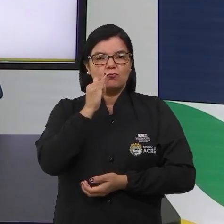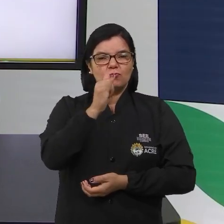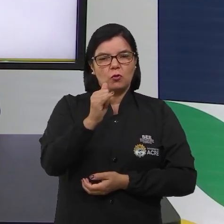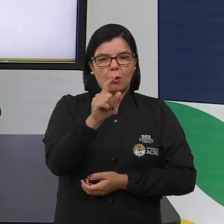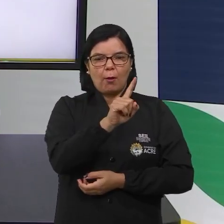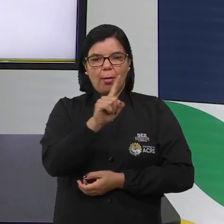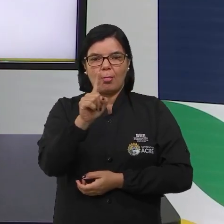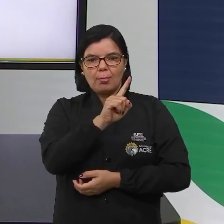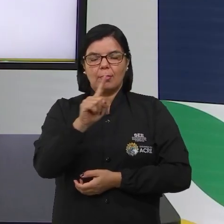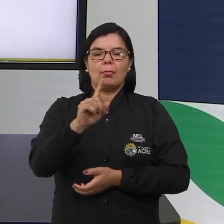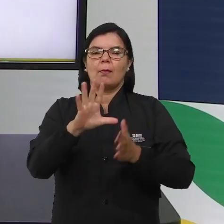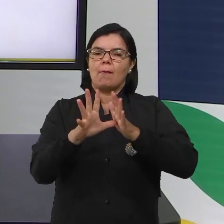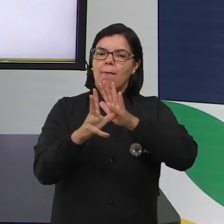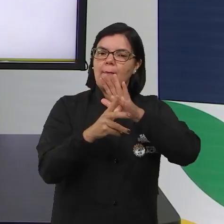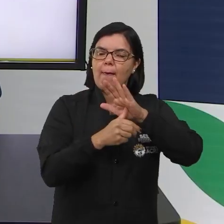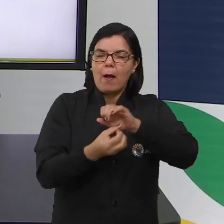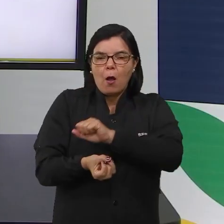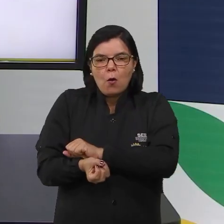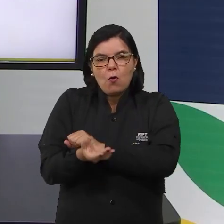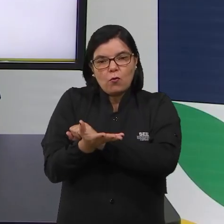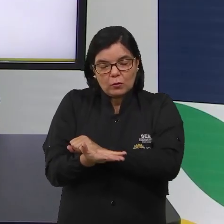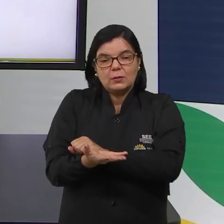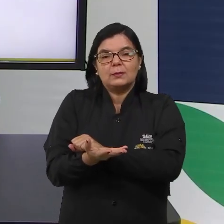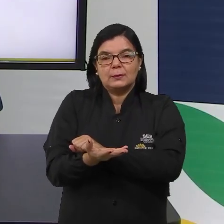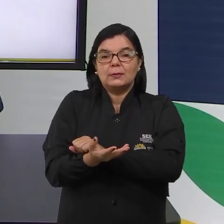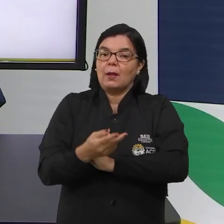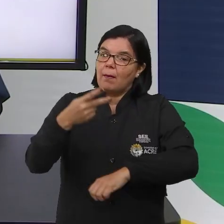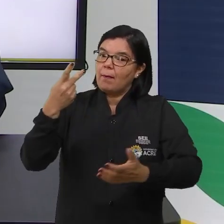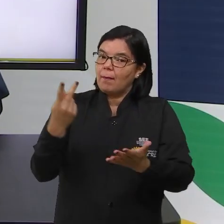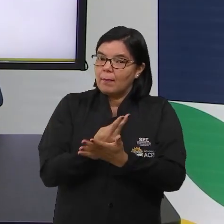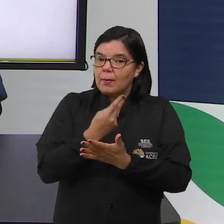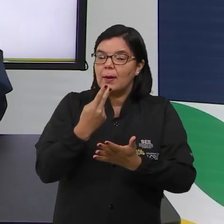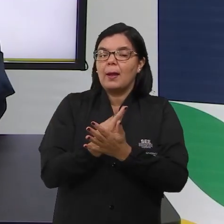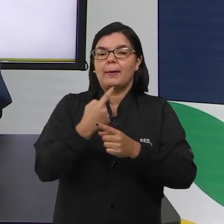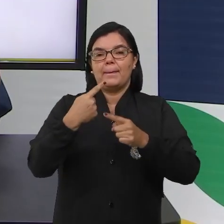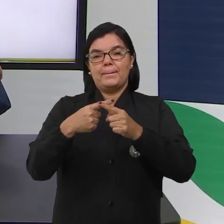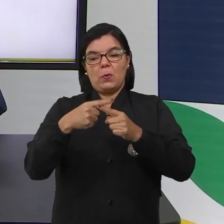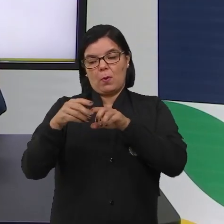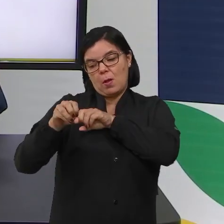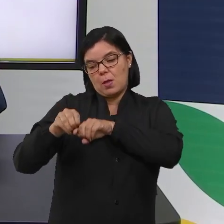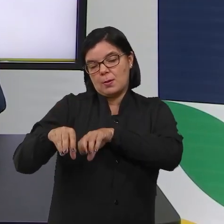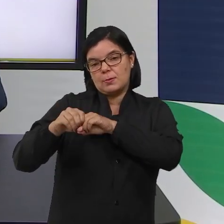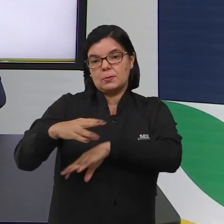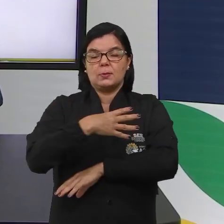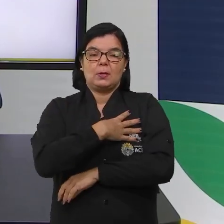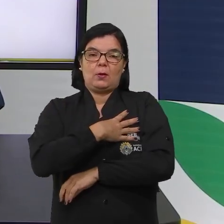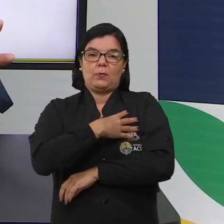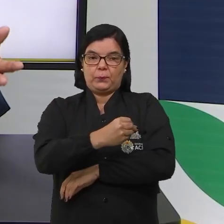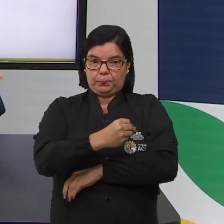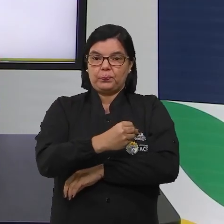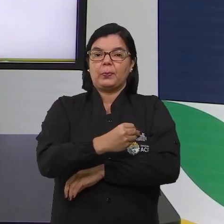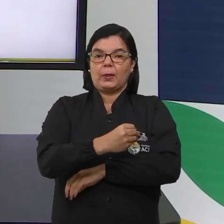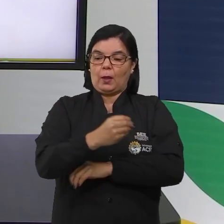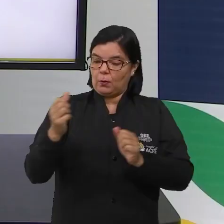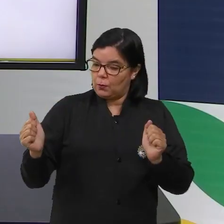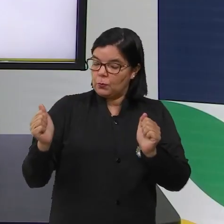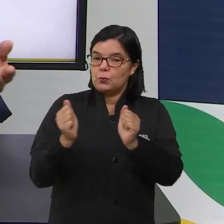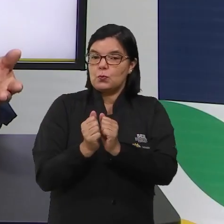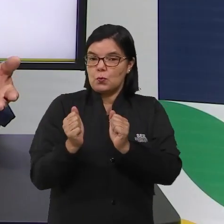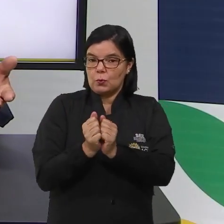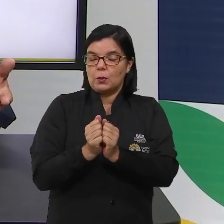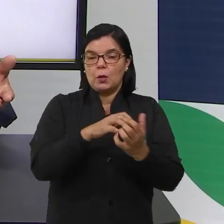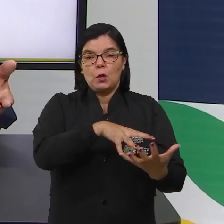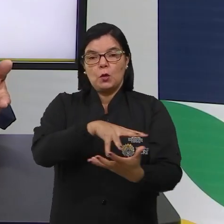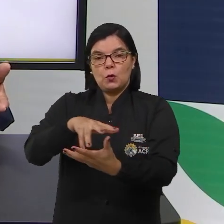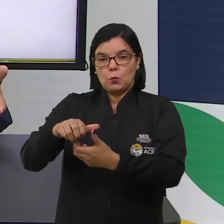sendo corrupto naquele momento e sendo corruptor, porque ele está ensinando o filho, ao filho que está do lado dele, que o